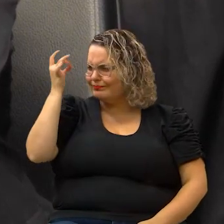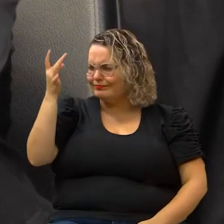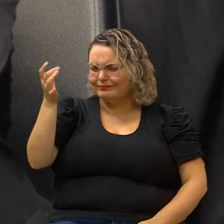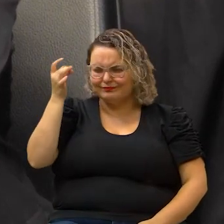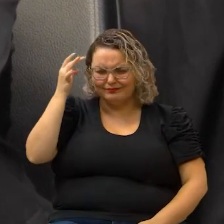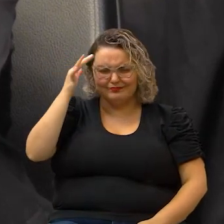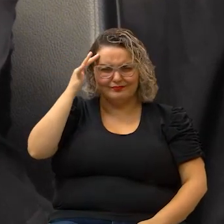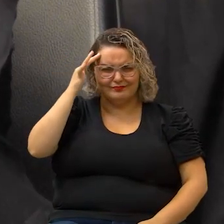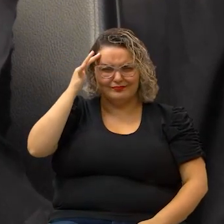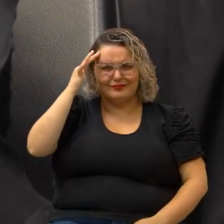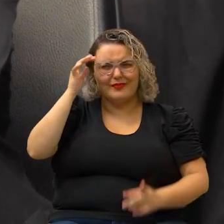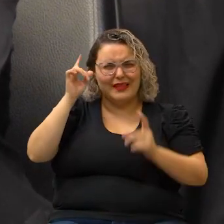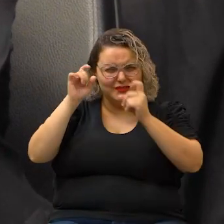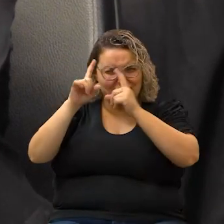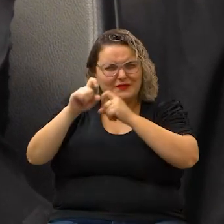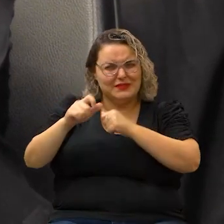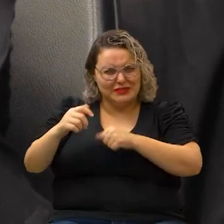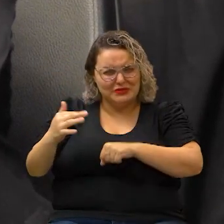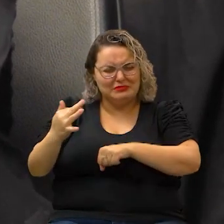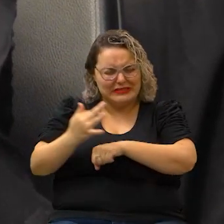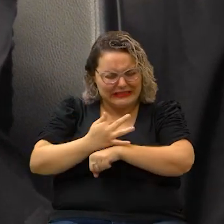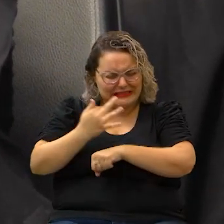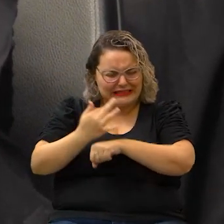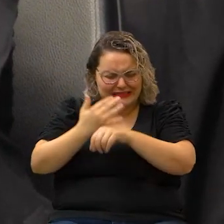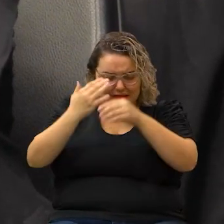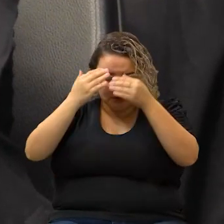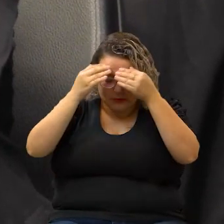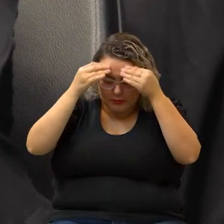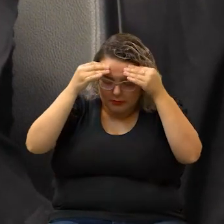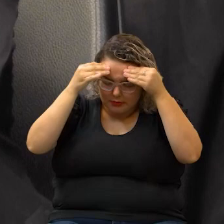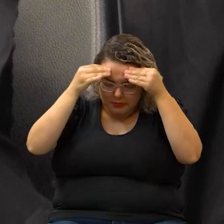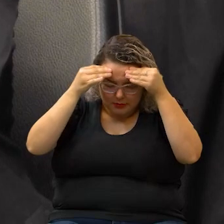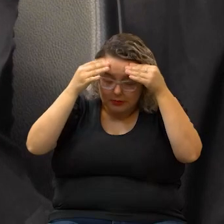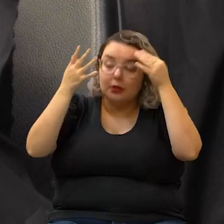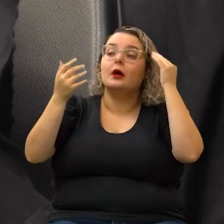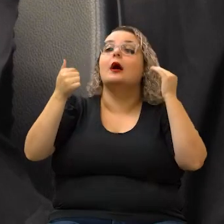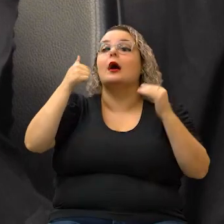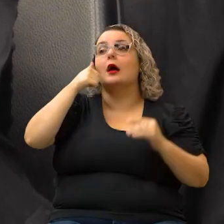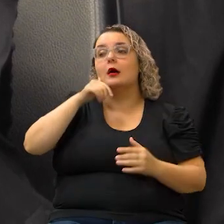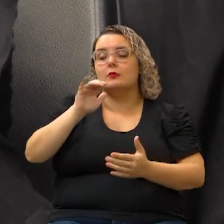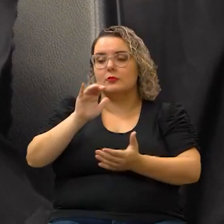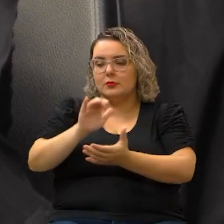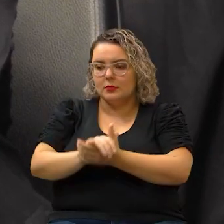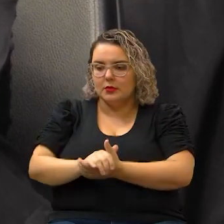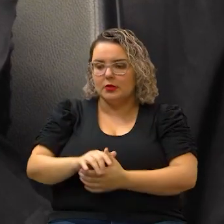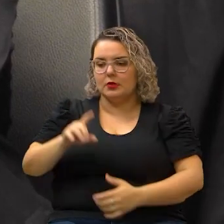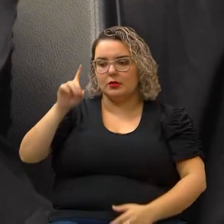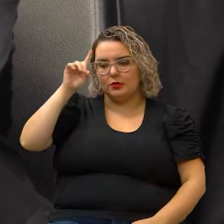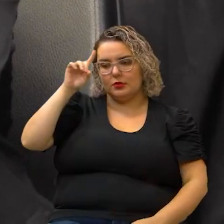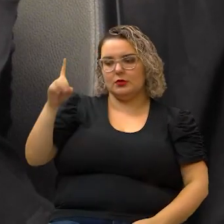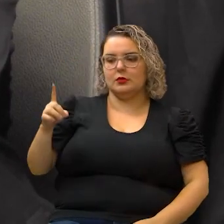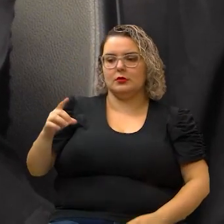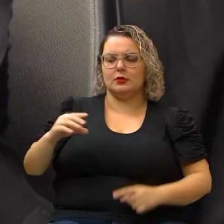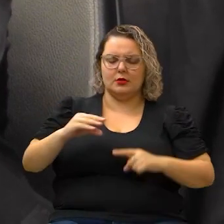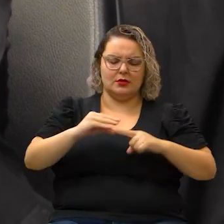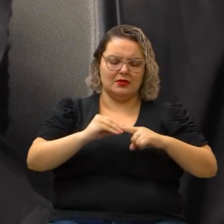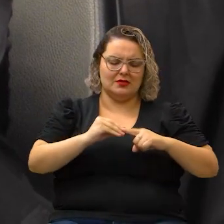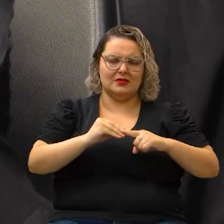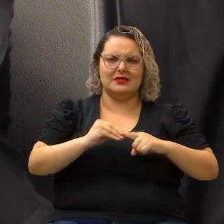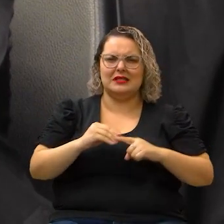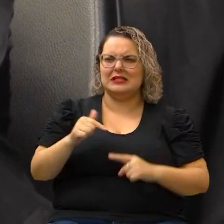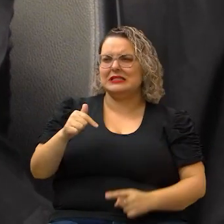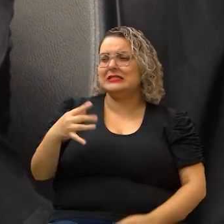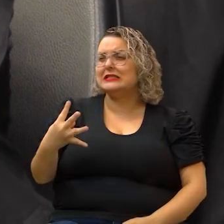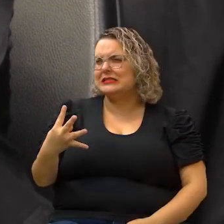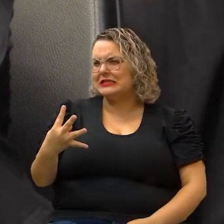dor até muito difícil de suportar. Então, a minha esposa, um dia, mediu a minha saturação,